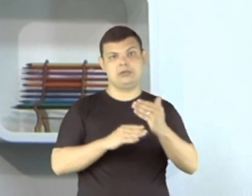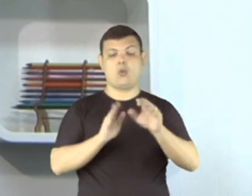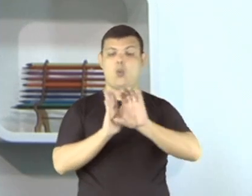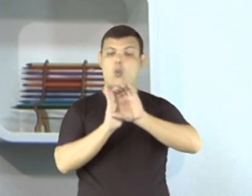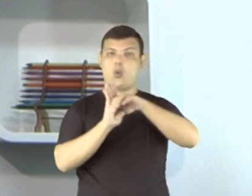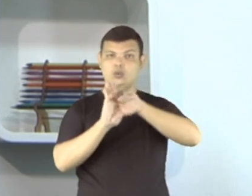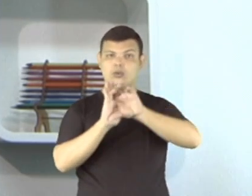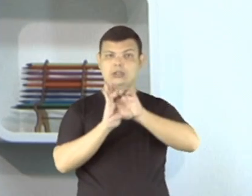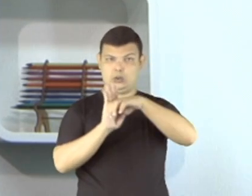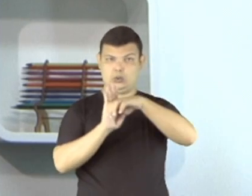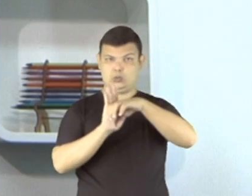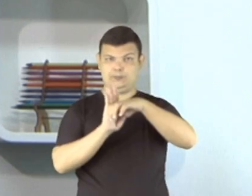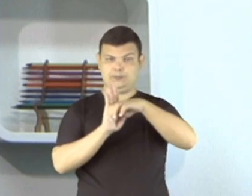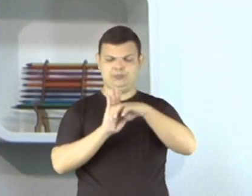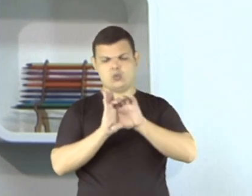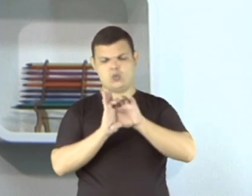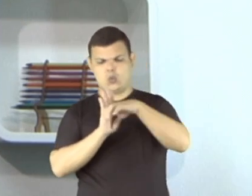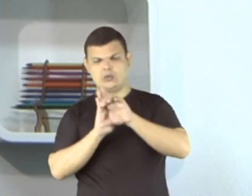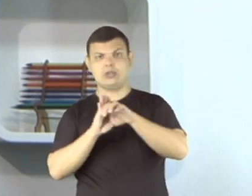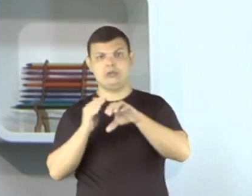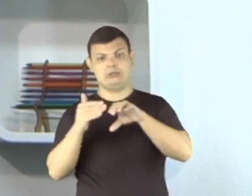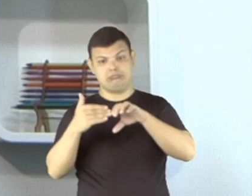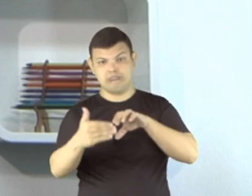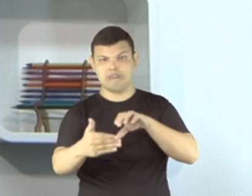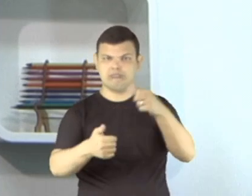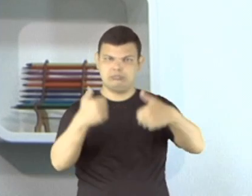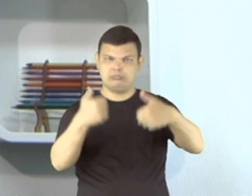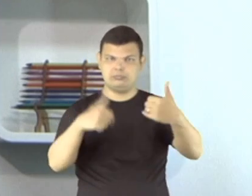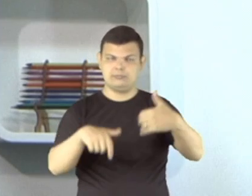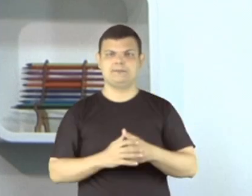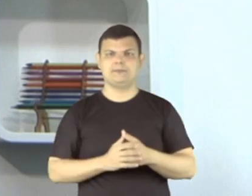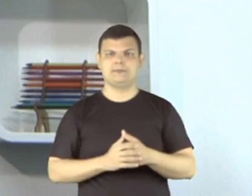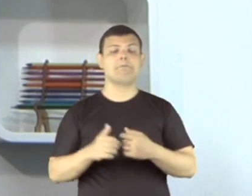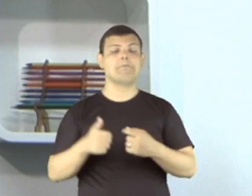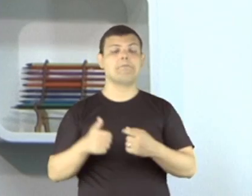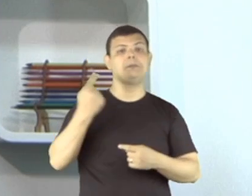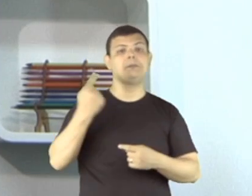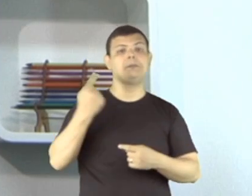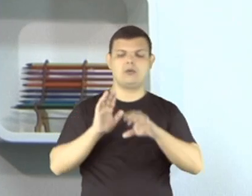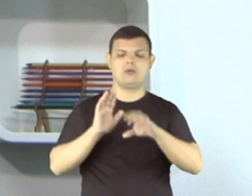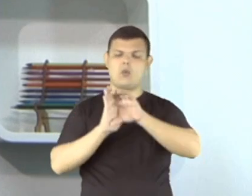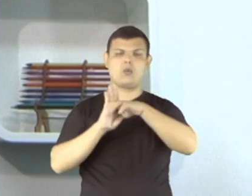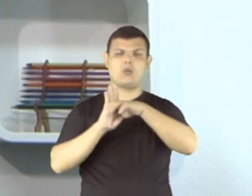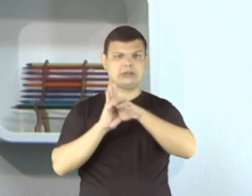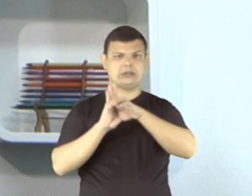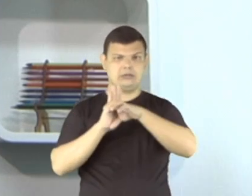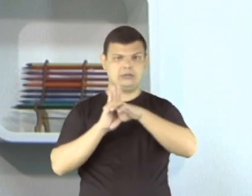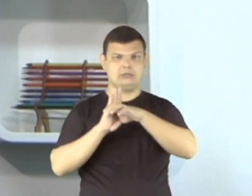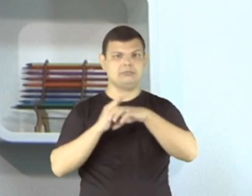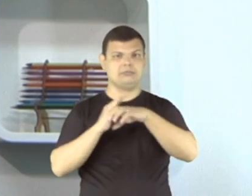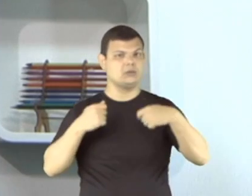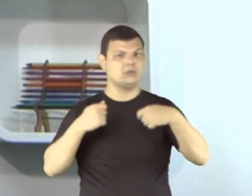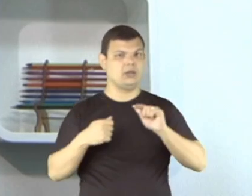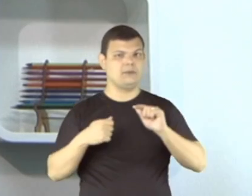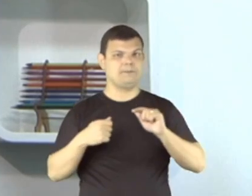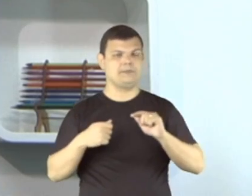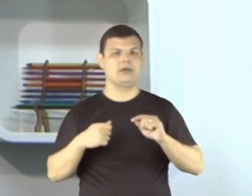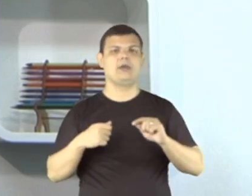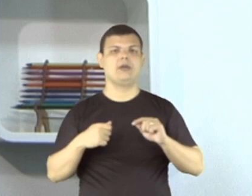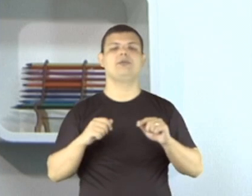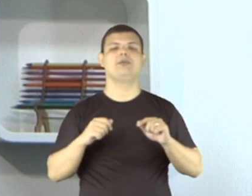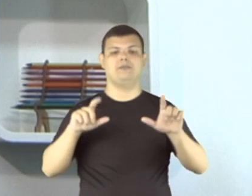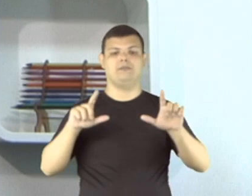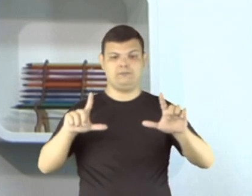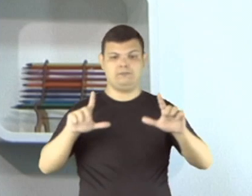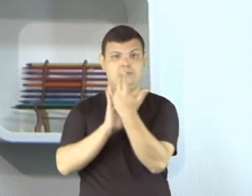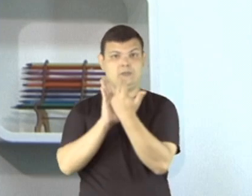que é que nós vamos trabalhar nas nossas aulas aqui. Então, o primeiro conceito que nós precisamos trabalhar, figura plana.